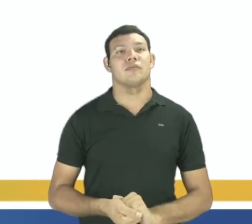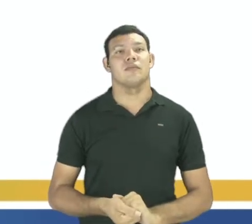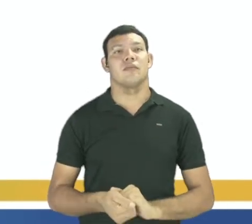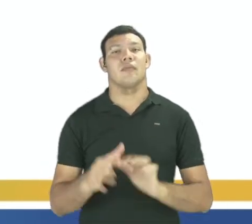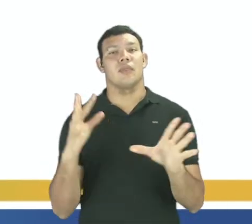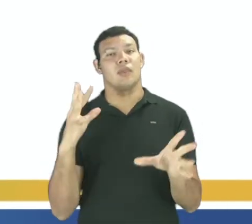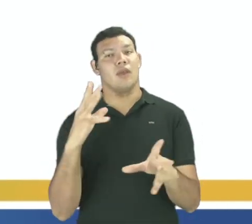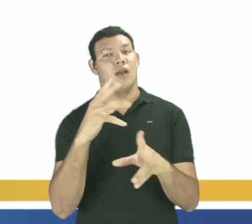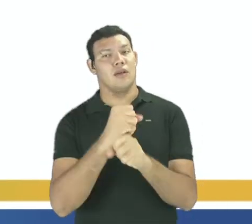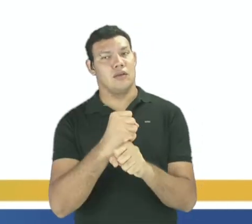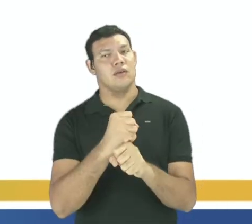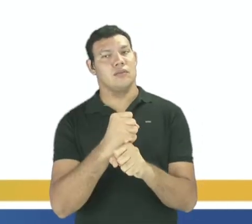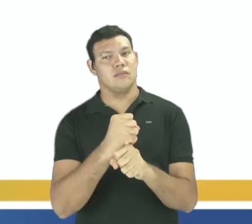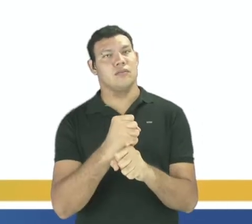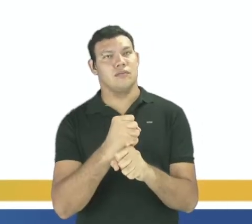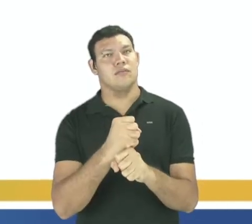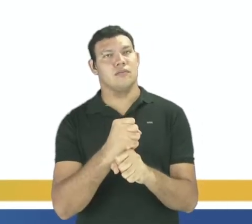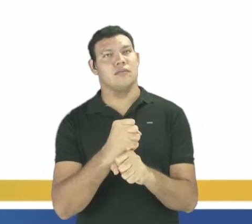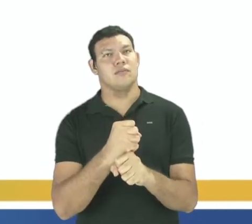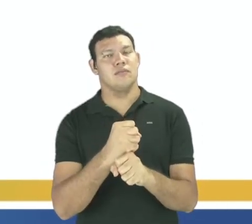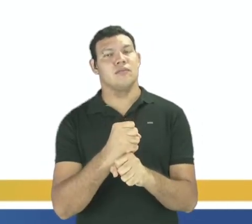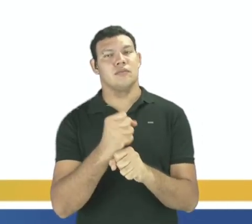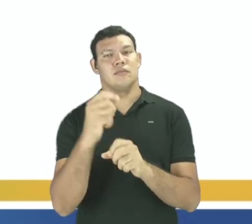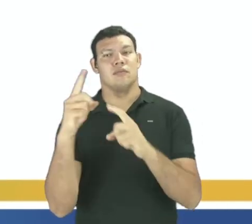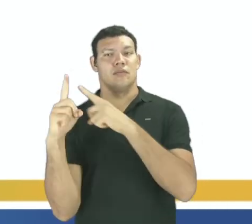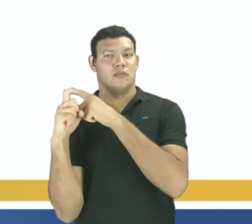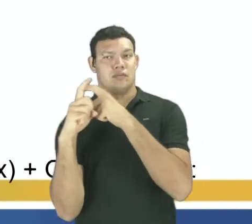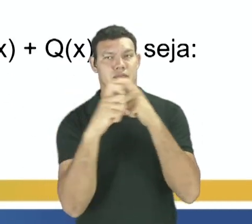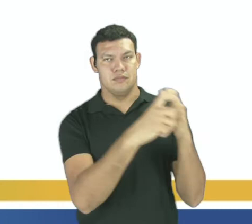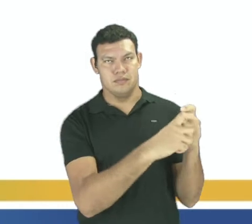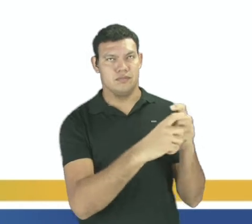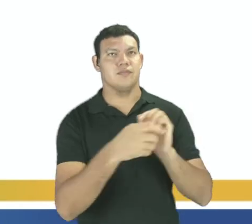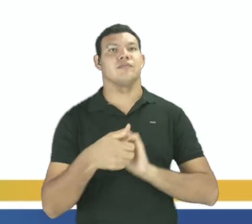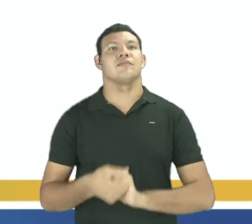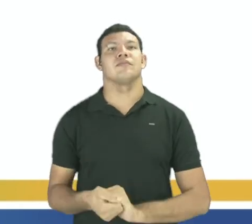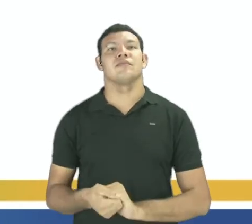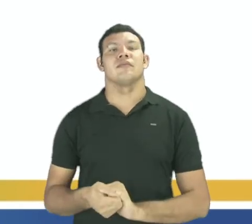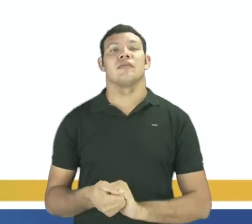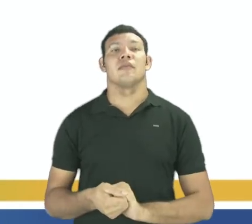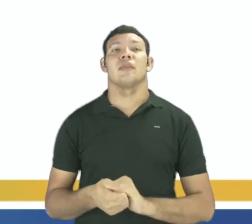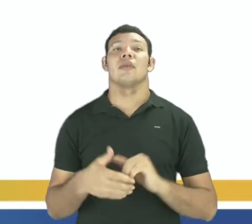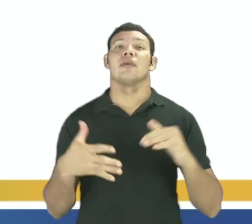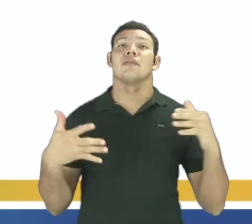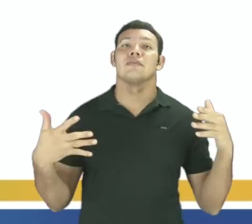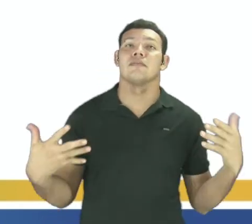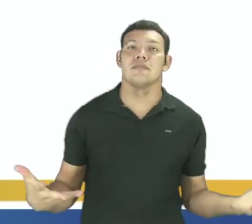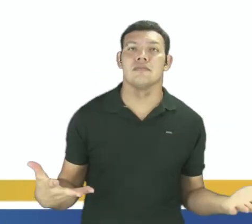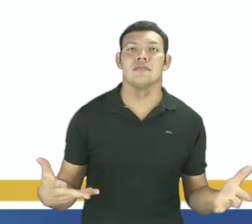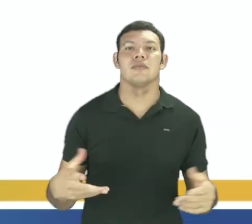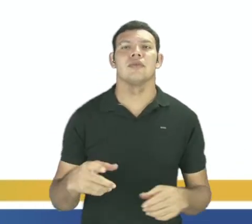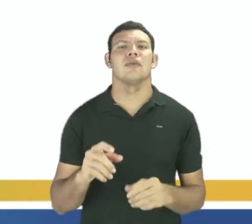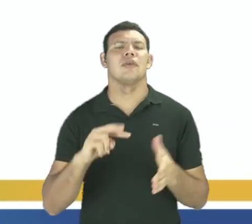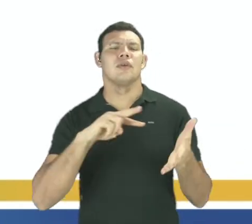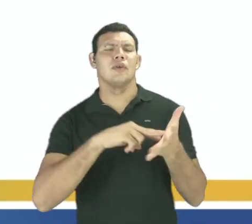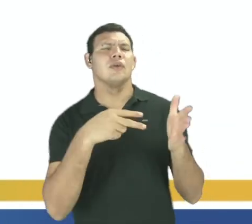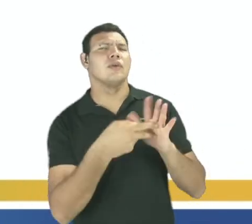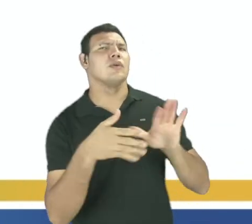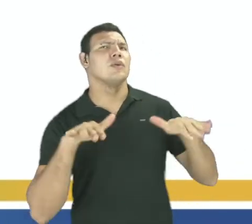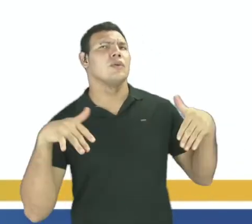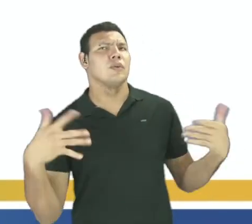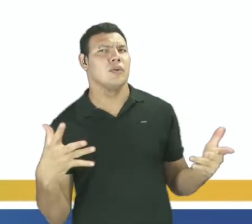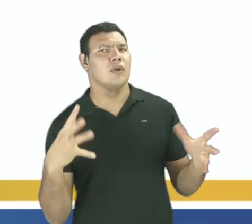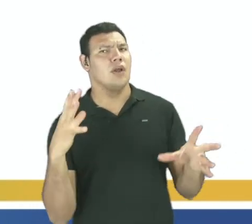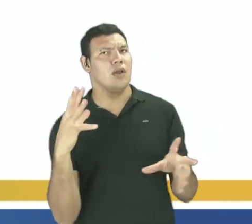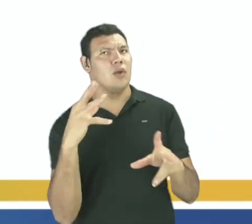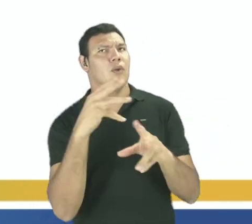Aí agora nós vamos trabalhar a adição de polinômio, tá, gente? Então, a adição de polinômio pode ser definida pela soma